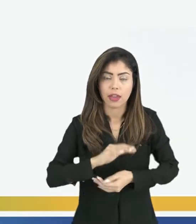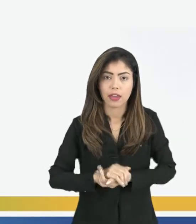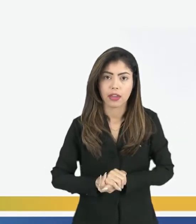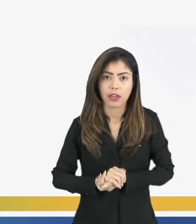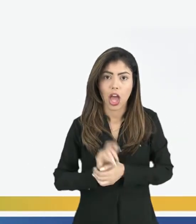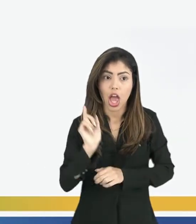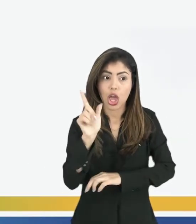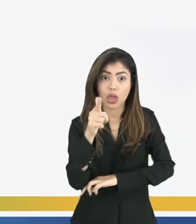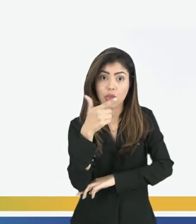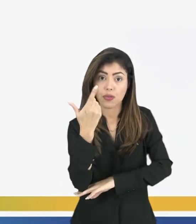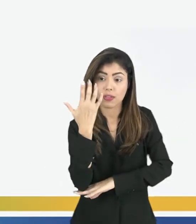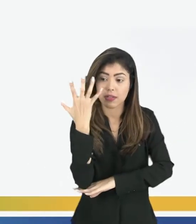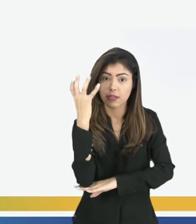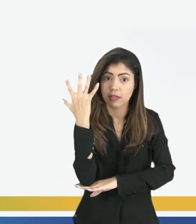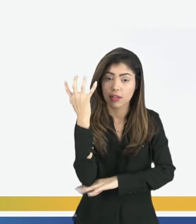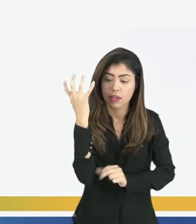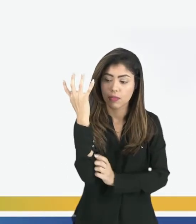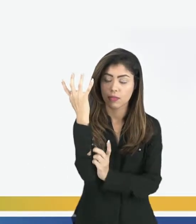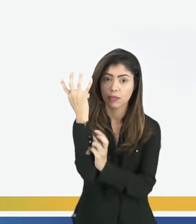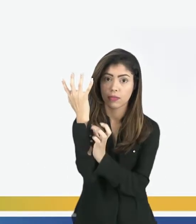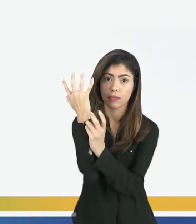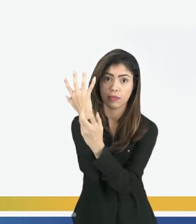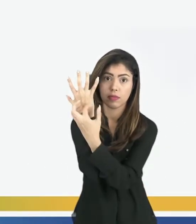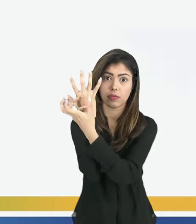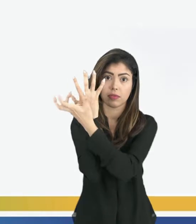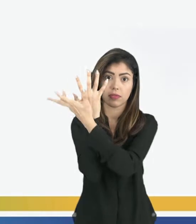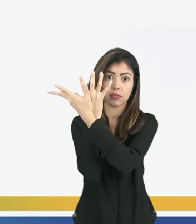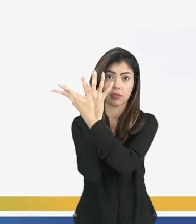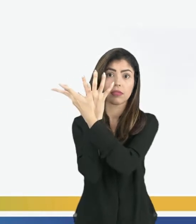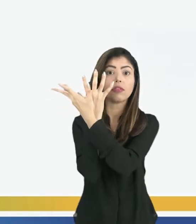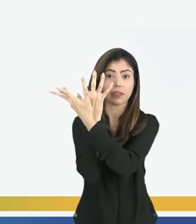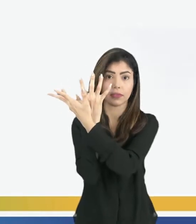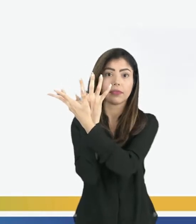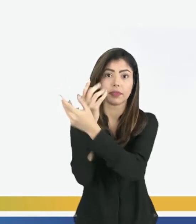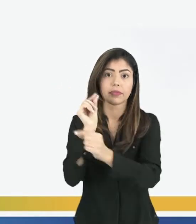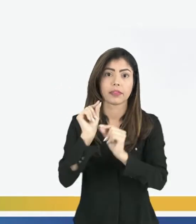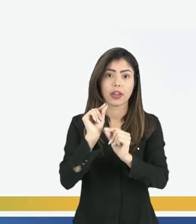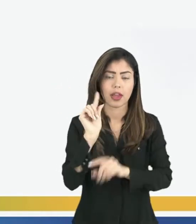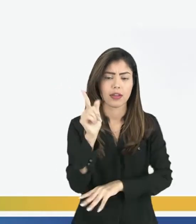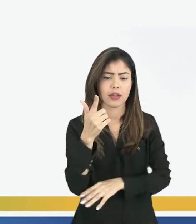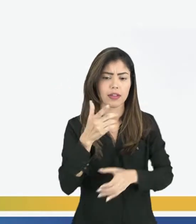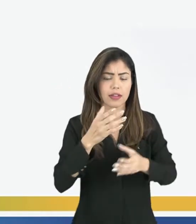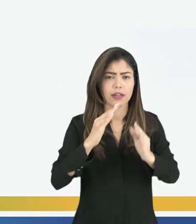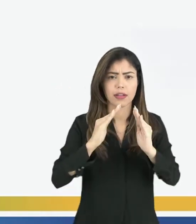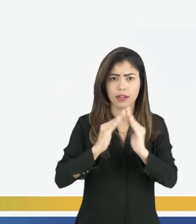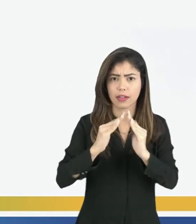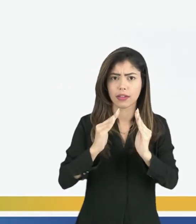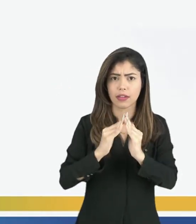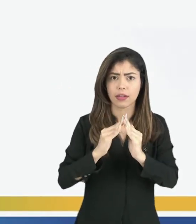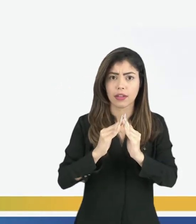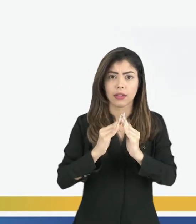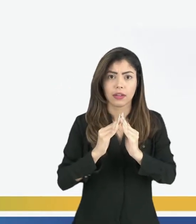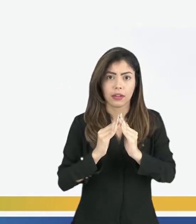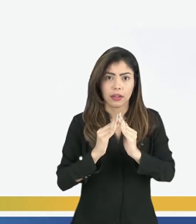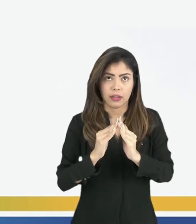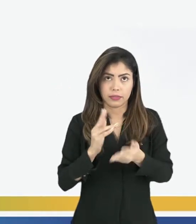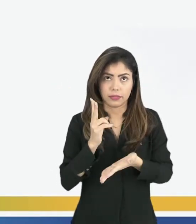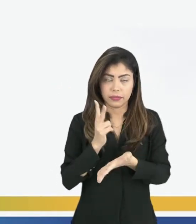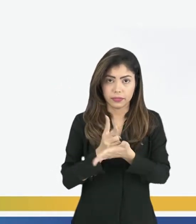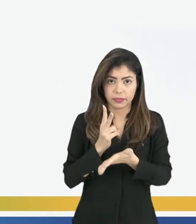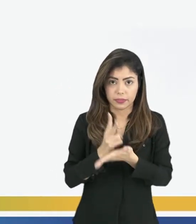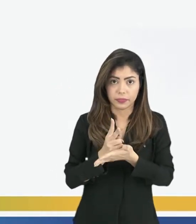em outras plantas. E esses ambientes, mesmo cultivados em casa, essas plantas,